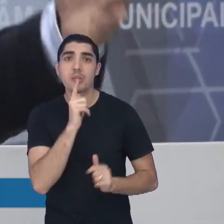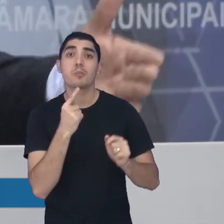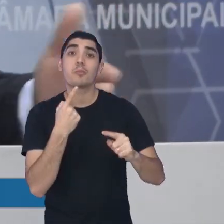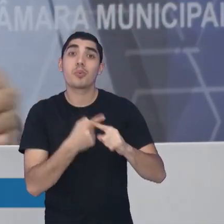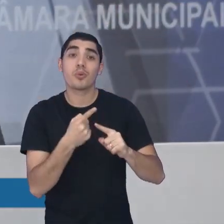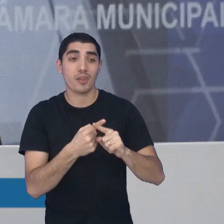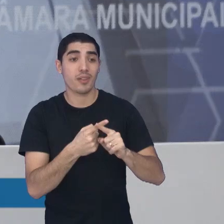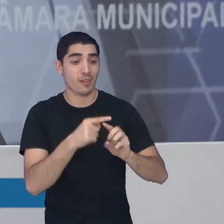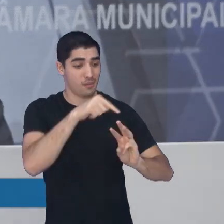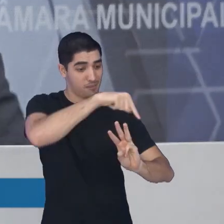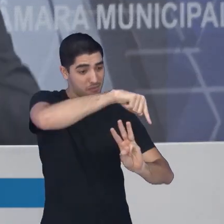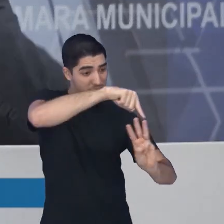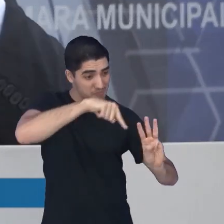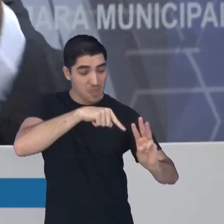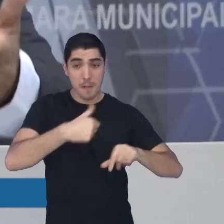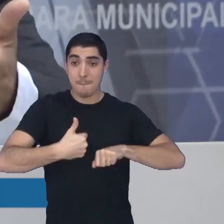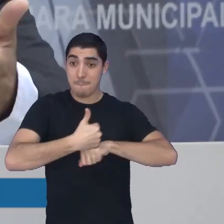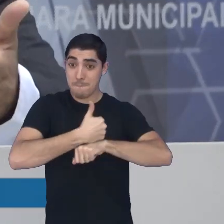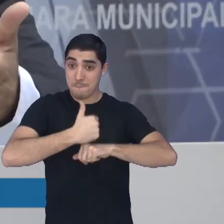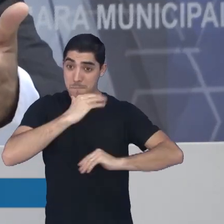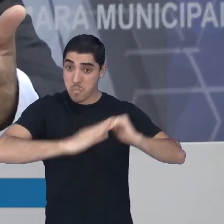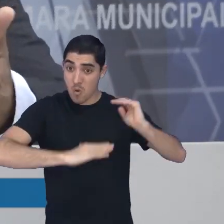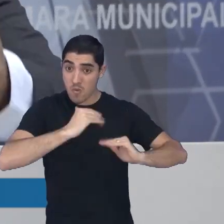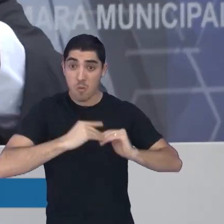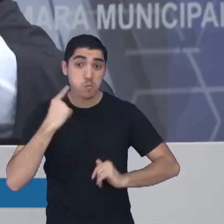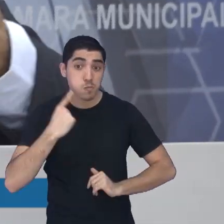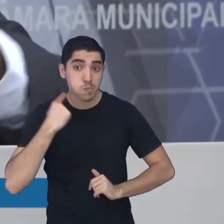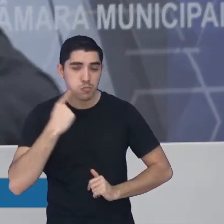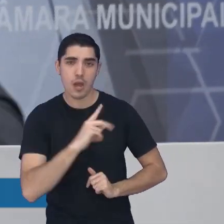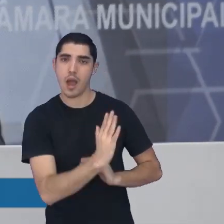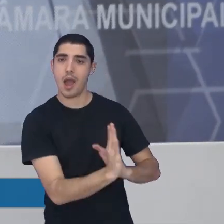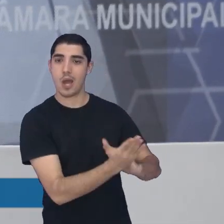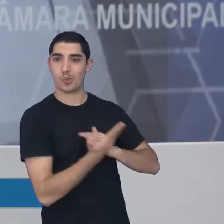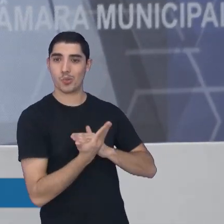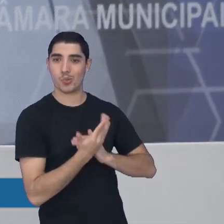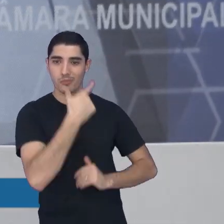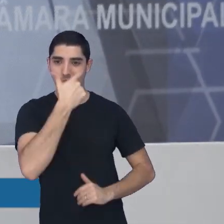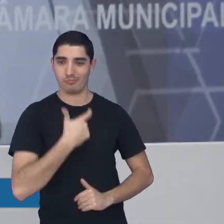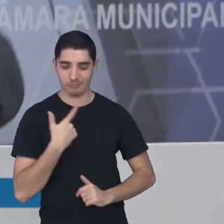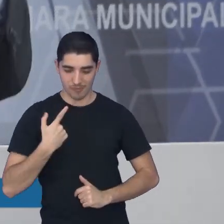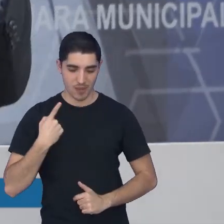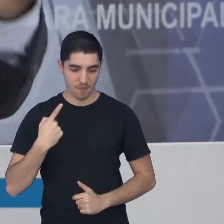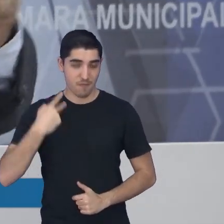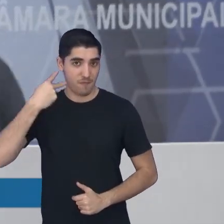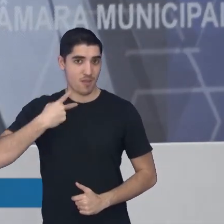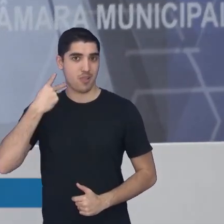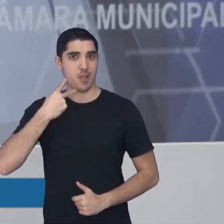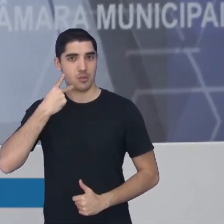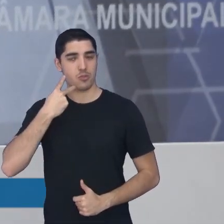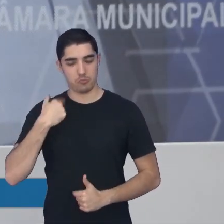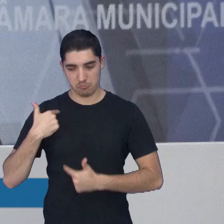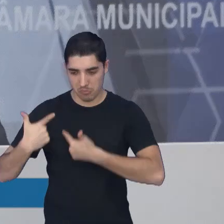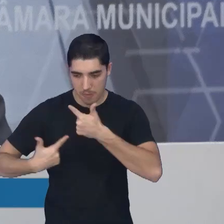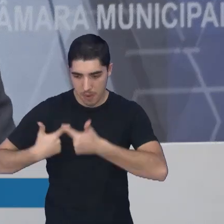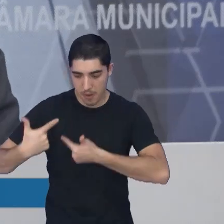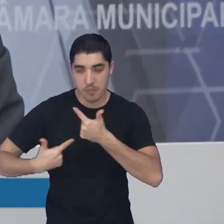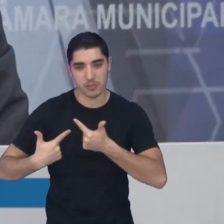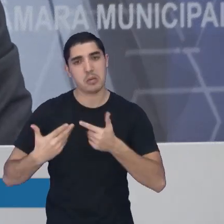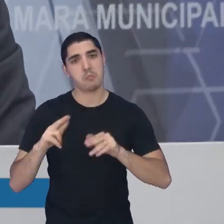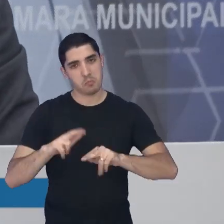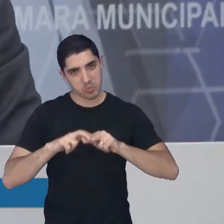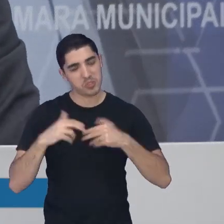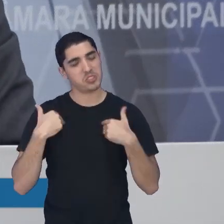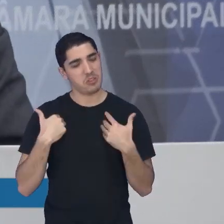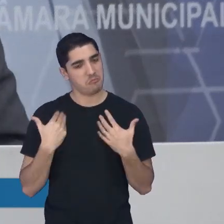do direito cuidando da minha vida pública. Né? Então, isso para mim é muito valioso. Eu quero reconhecer a todos os profissionais